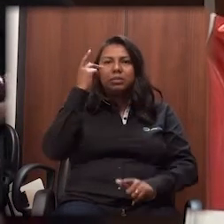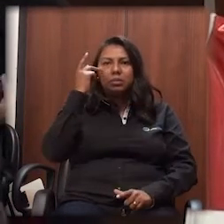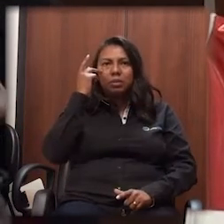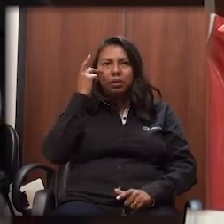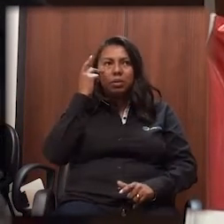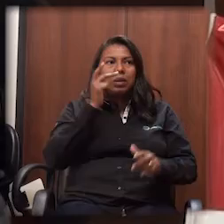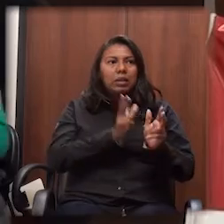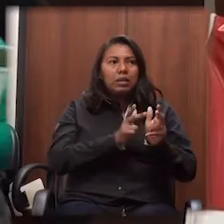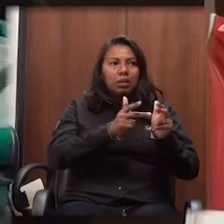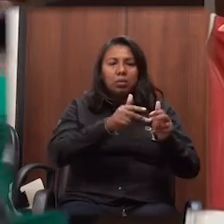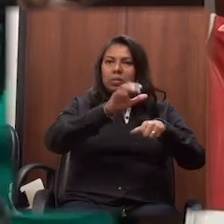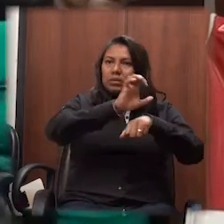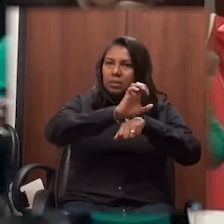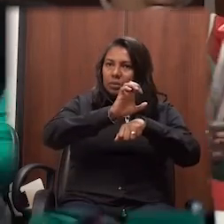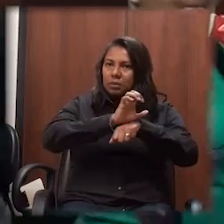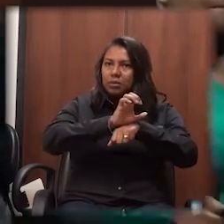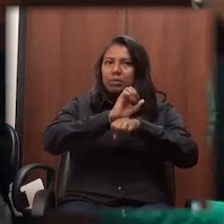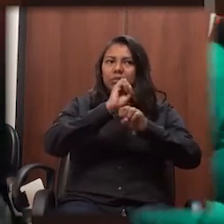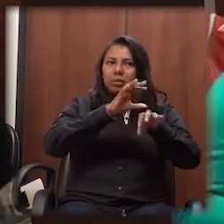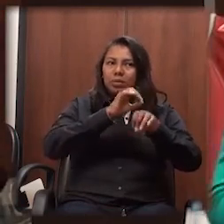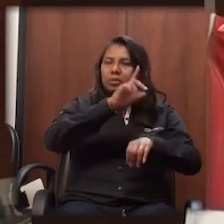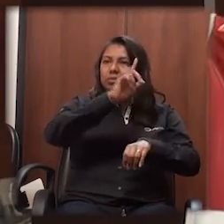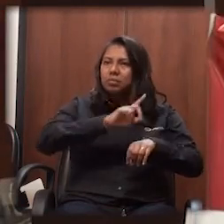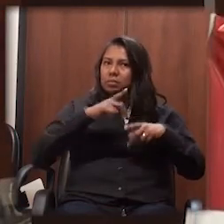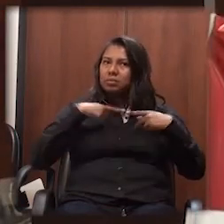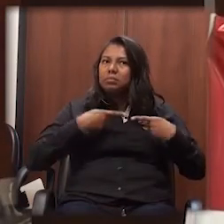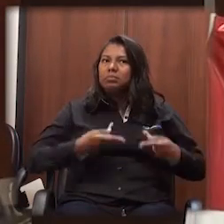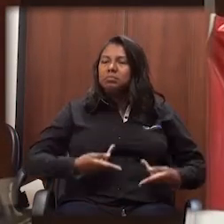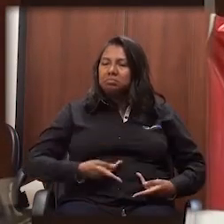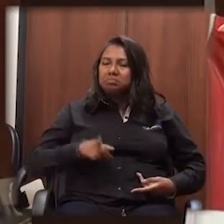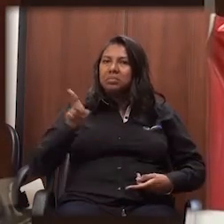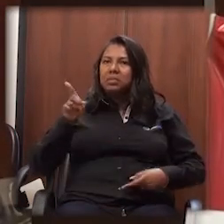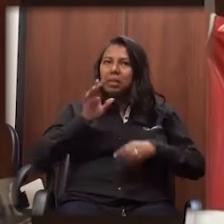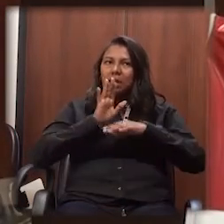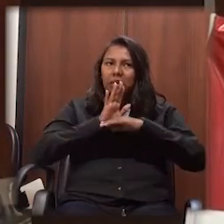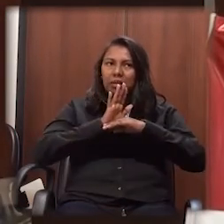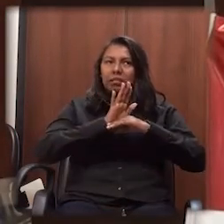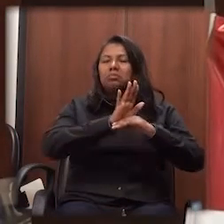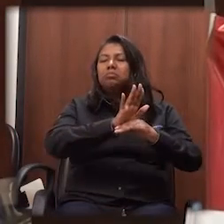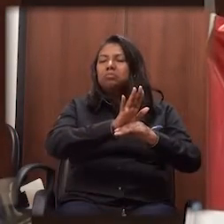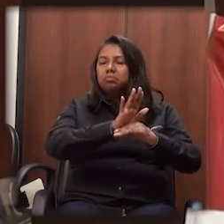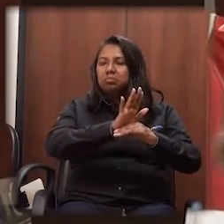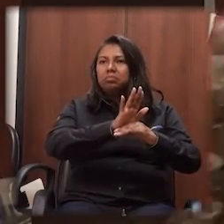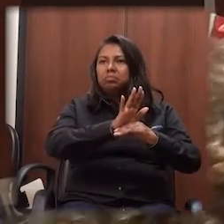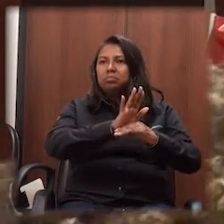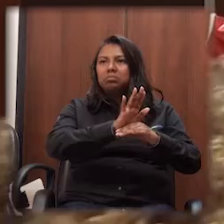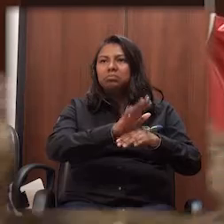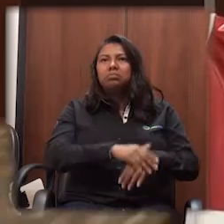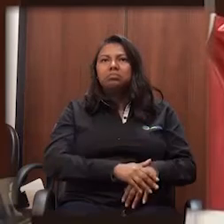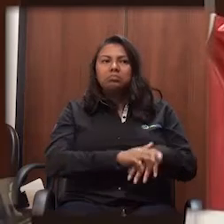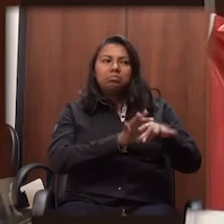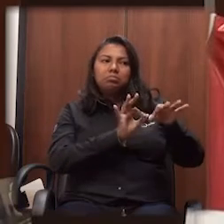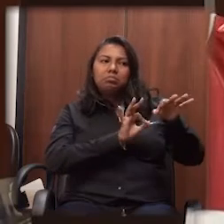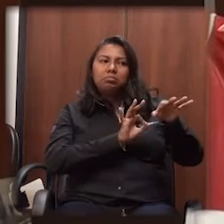Comissão Estadual de Educação e Direitos Humanos contribuiu imensamente na